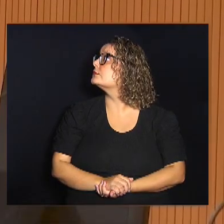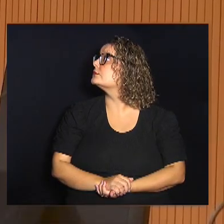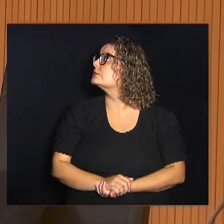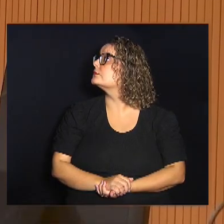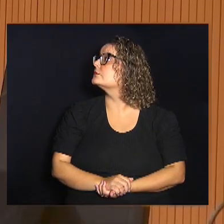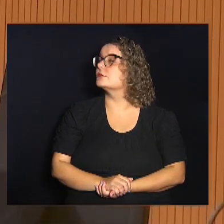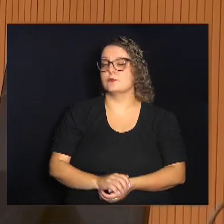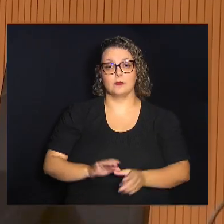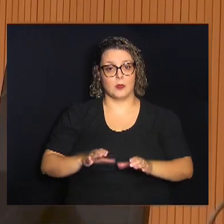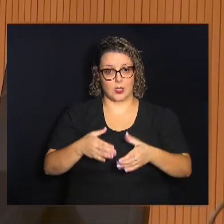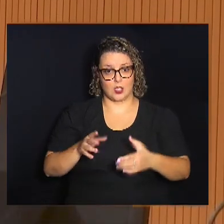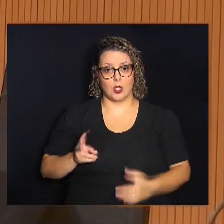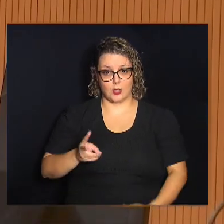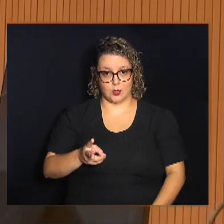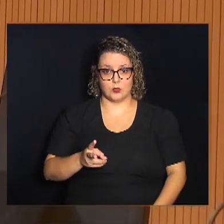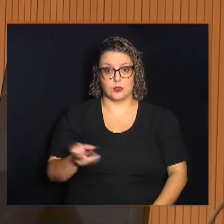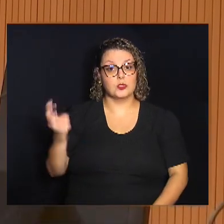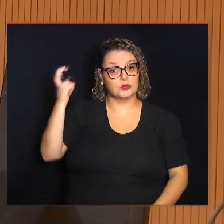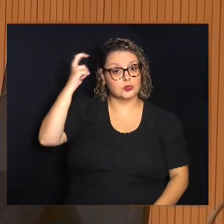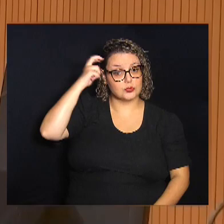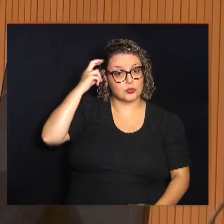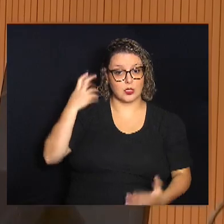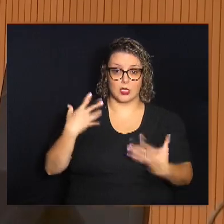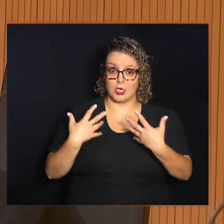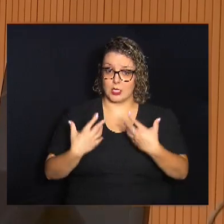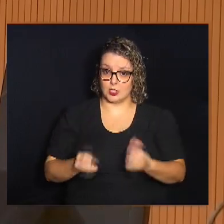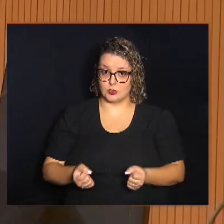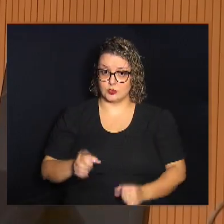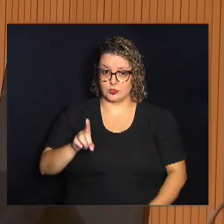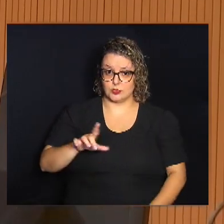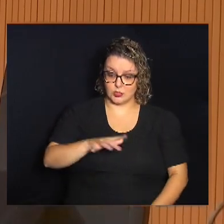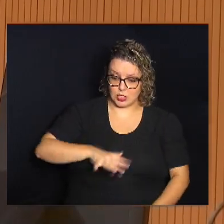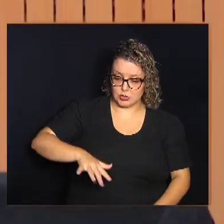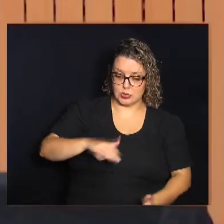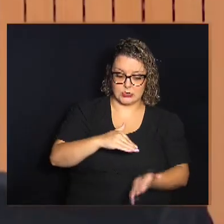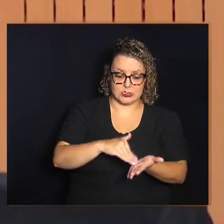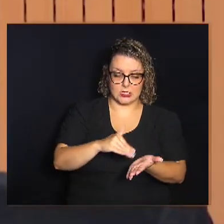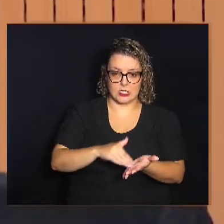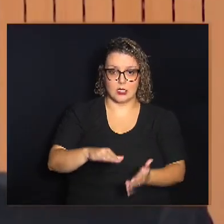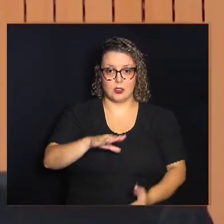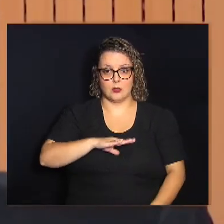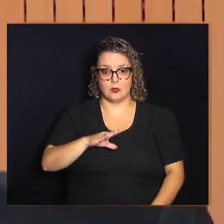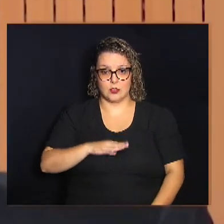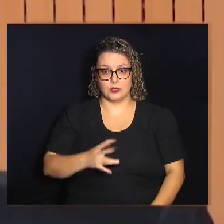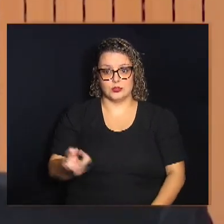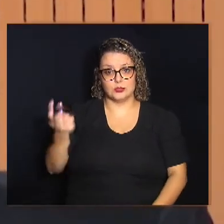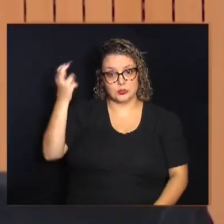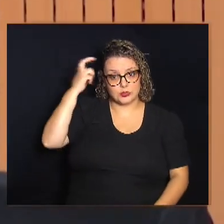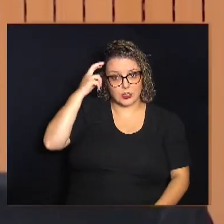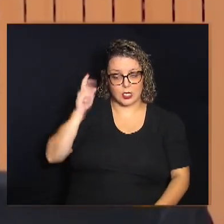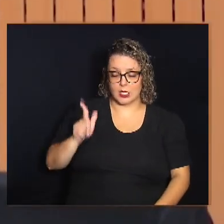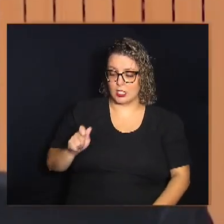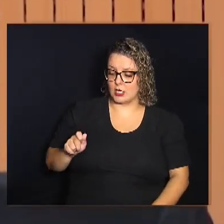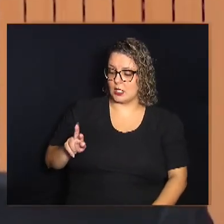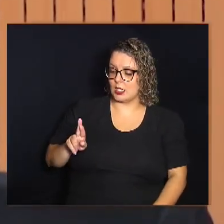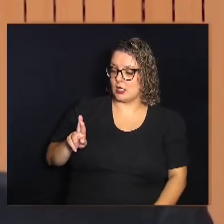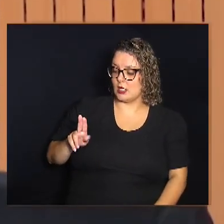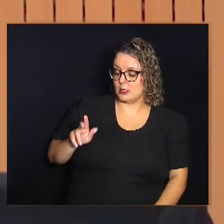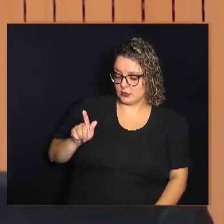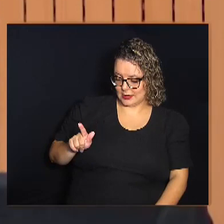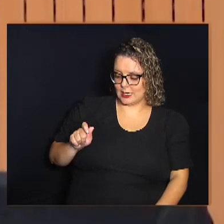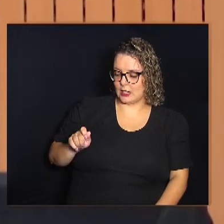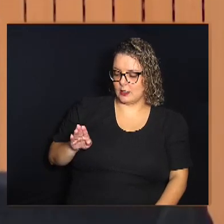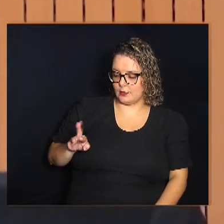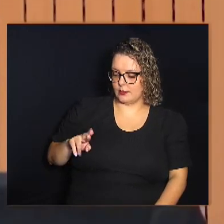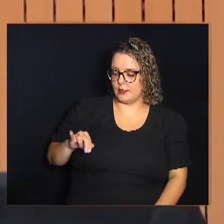A Comissão Permanente de Cultura recebeu o diretor da Secretaria Municipal de Cultura, Gabriel Rapace, que